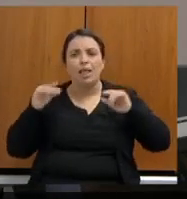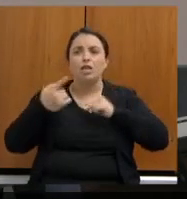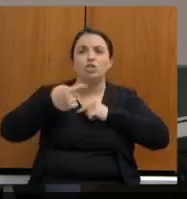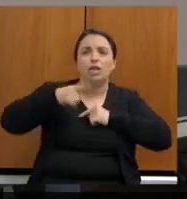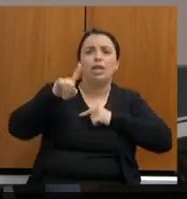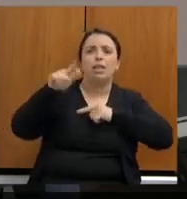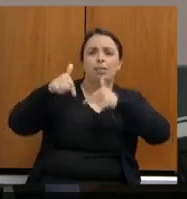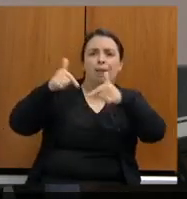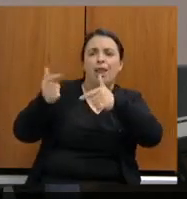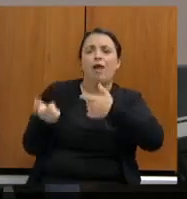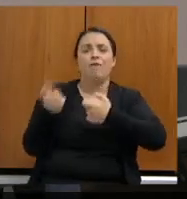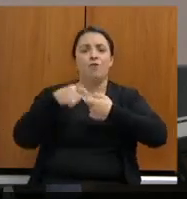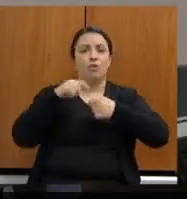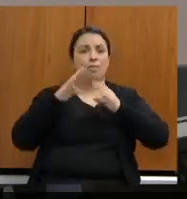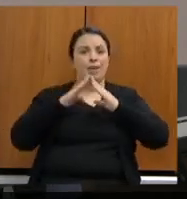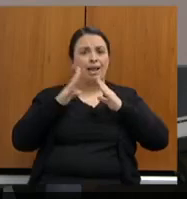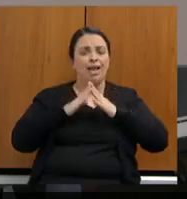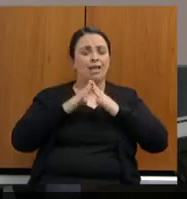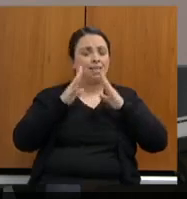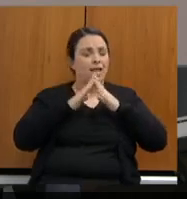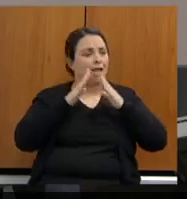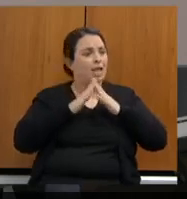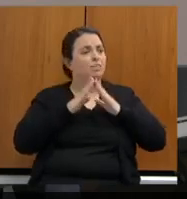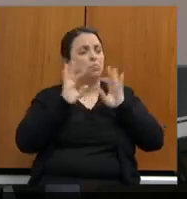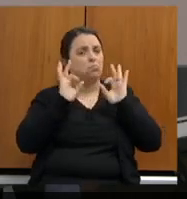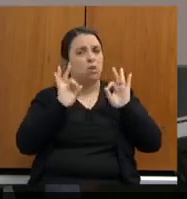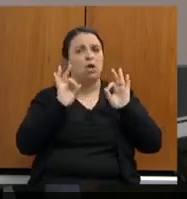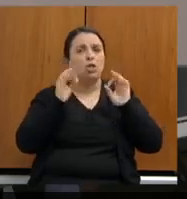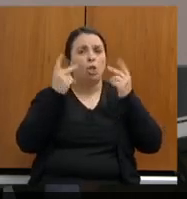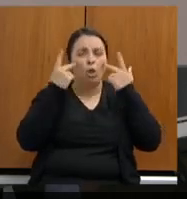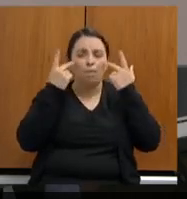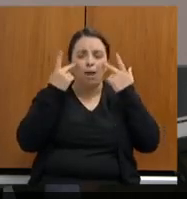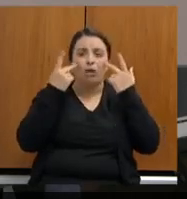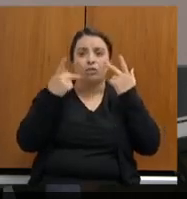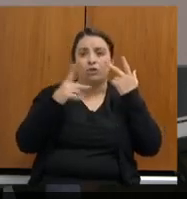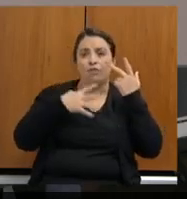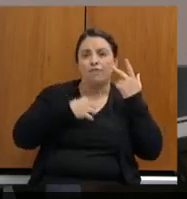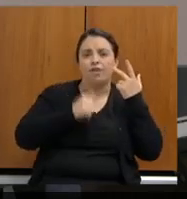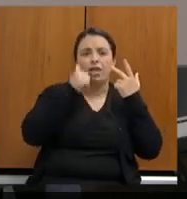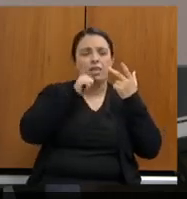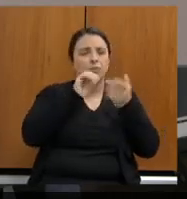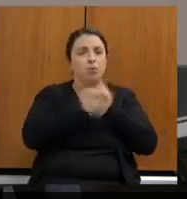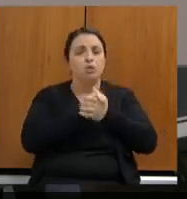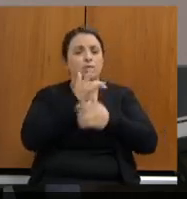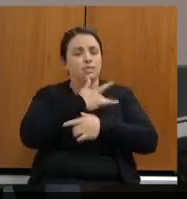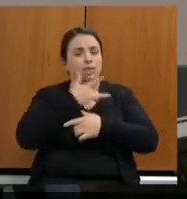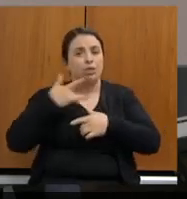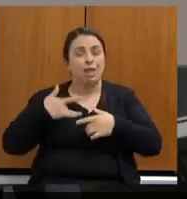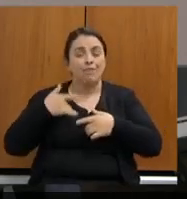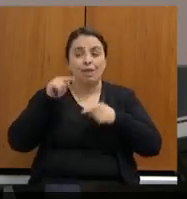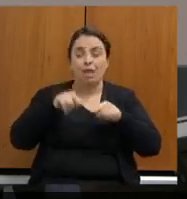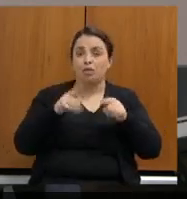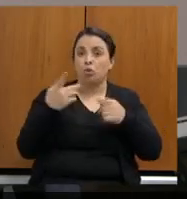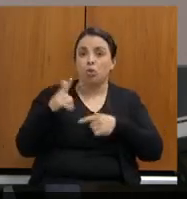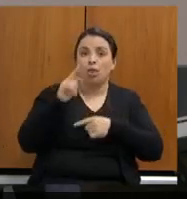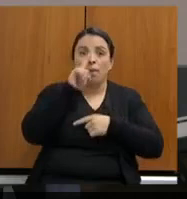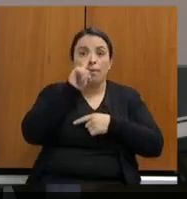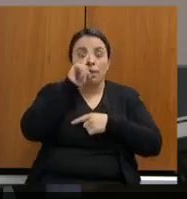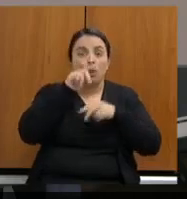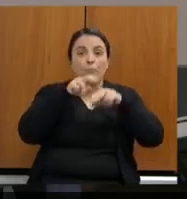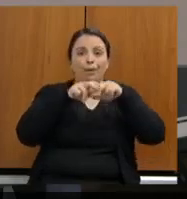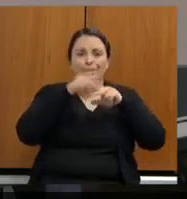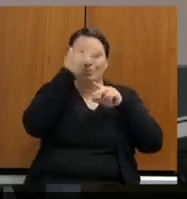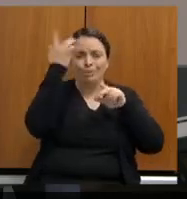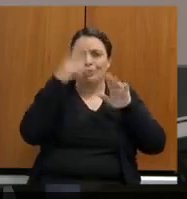encontrar seu patrimônio encontrar seus filhos sua mulher com a saúde e que não sejam expostos a riscos por criminosos